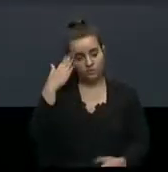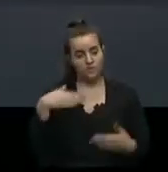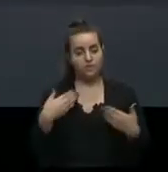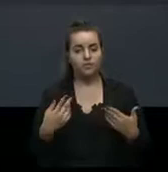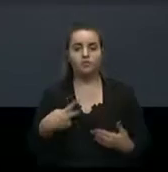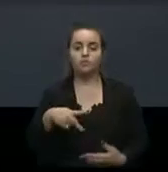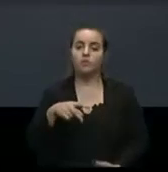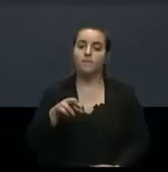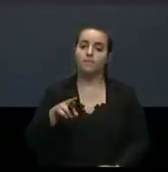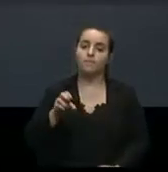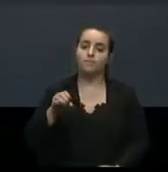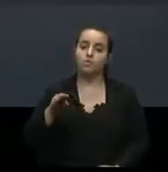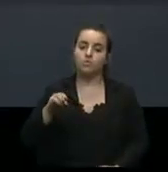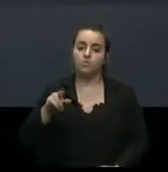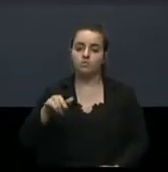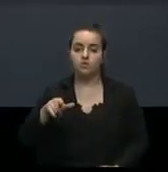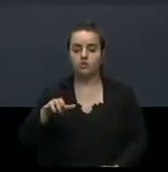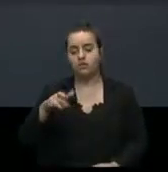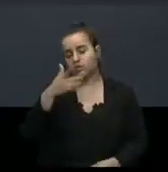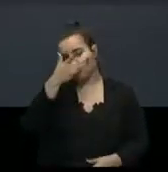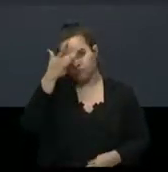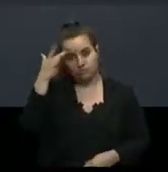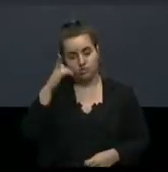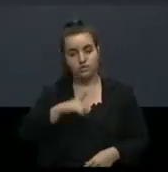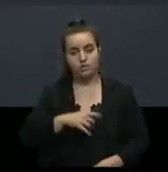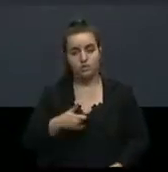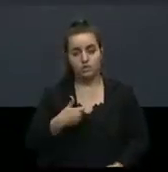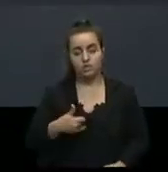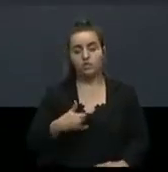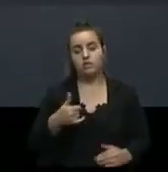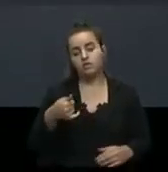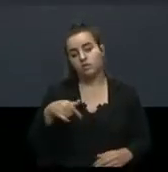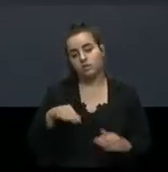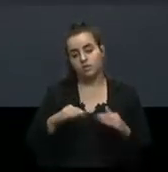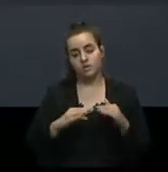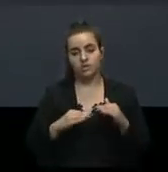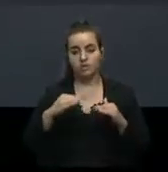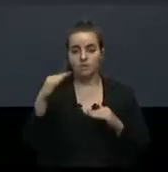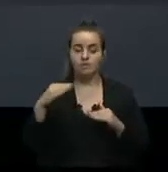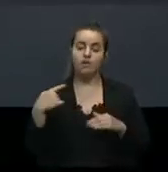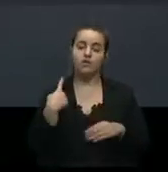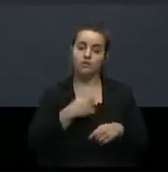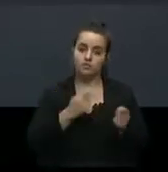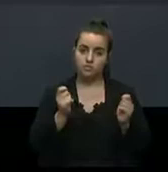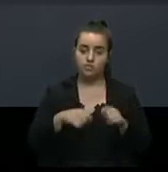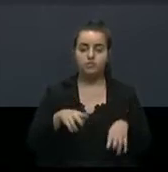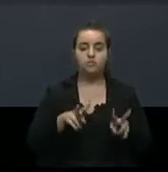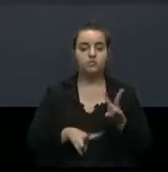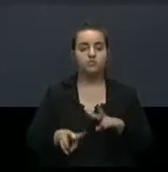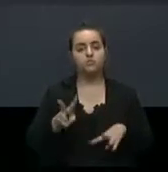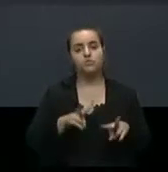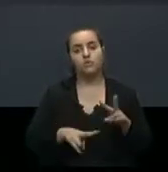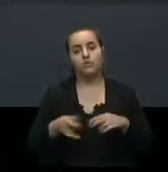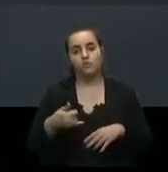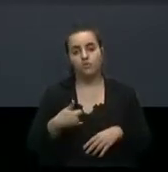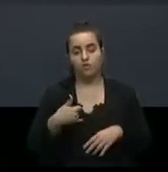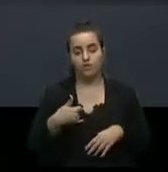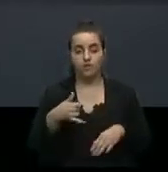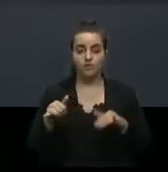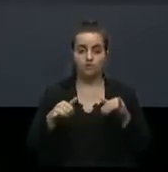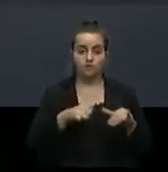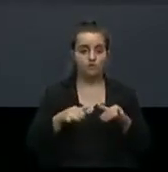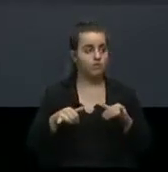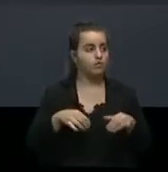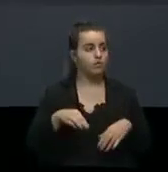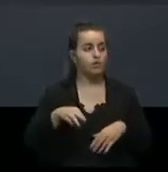exemplo, de um cidadão brasileiro ter mais que 70 anos, podemos estimar usando algumas informações como a média e a variância